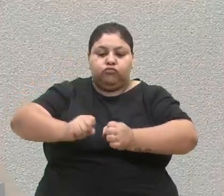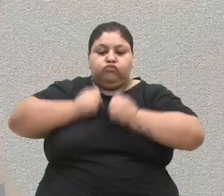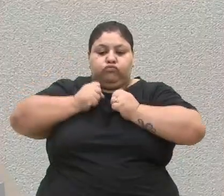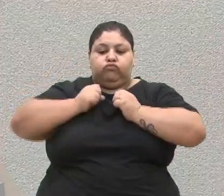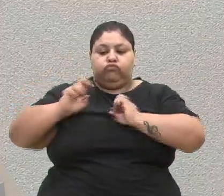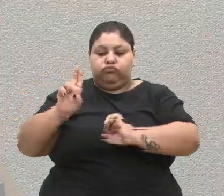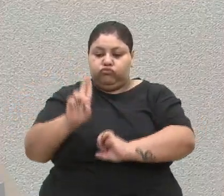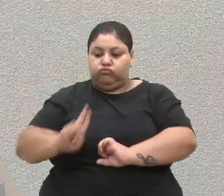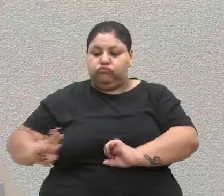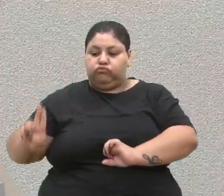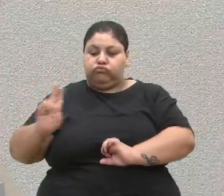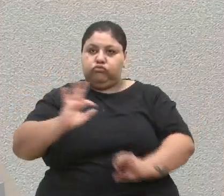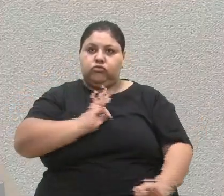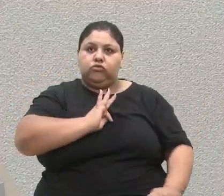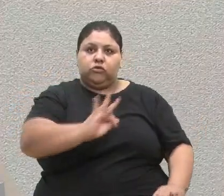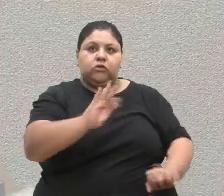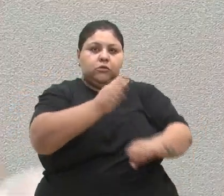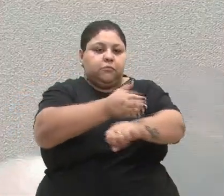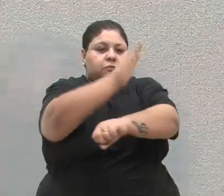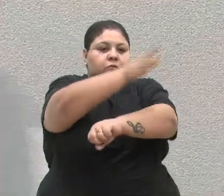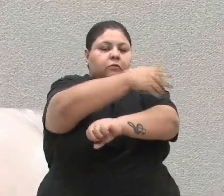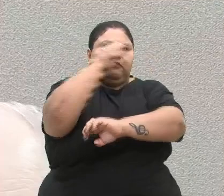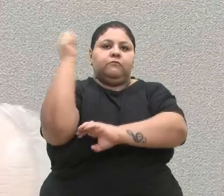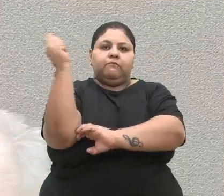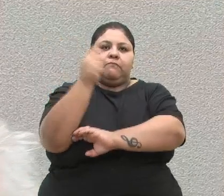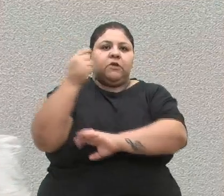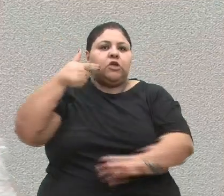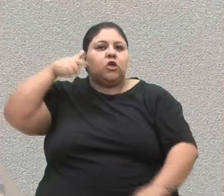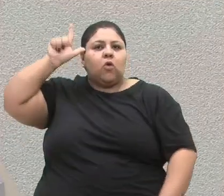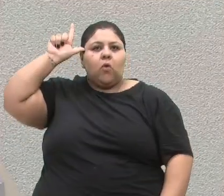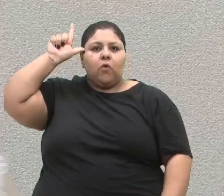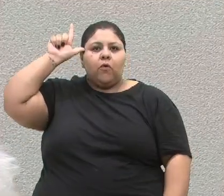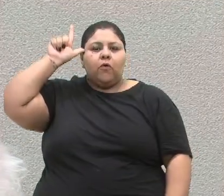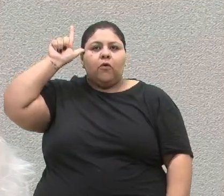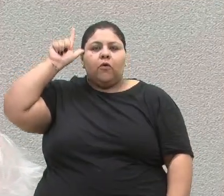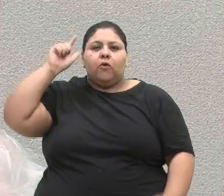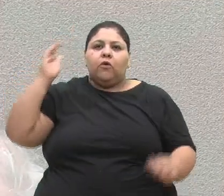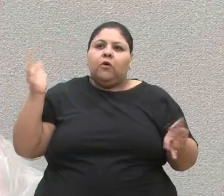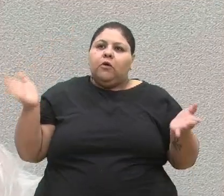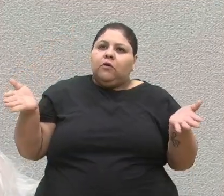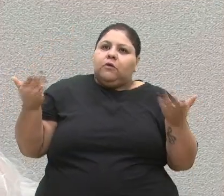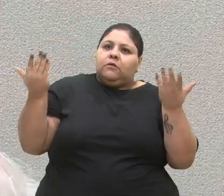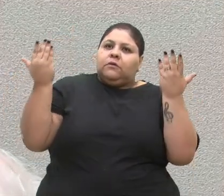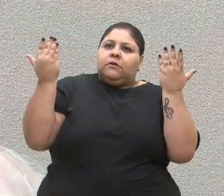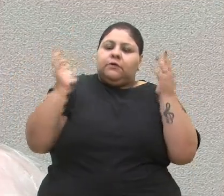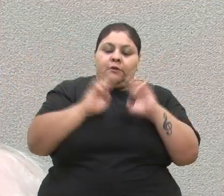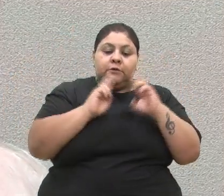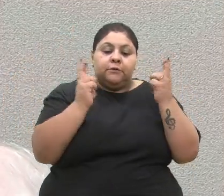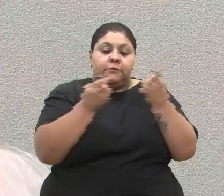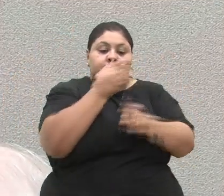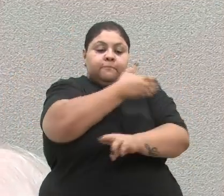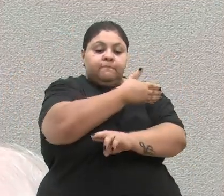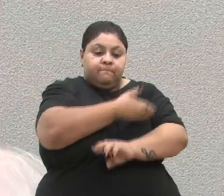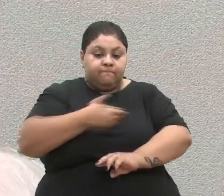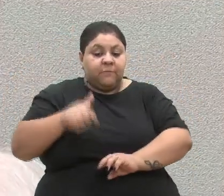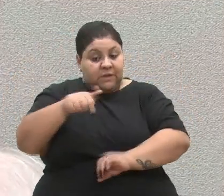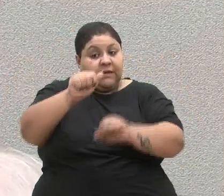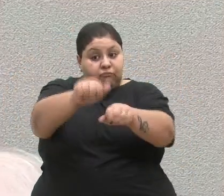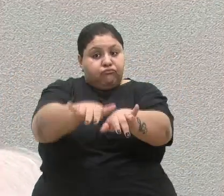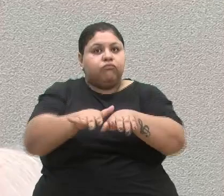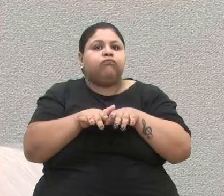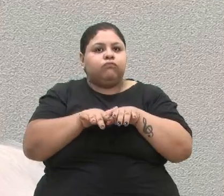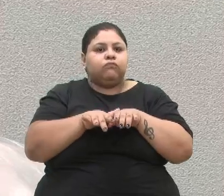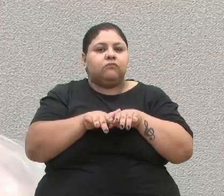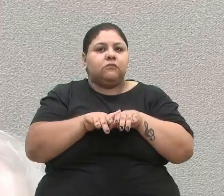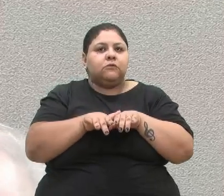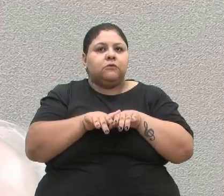Universidade Federal da Serra Gaúcha, que ontem celebrou uma audiência pública aqui neste plenário,